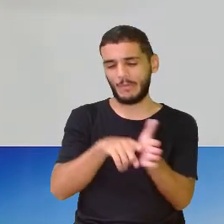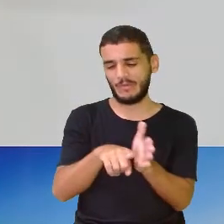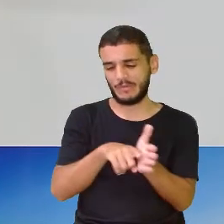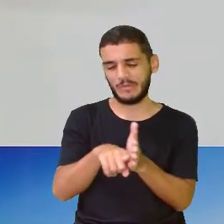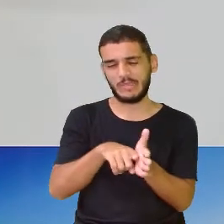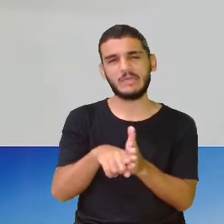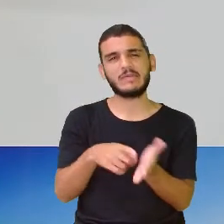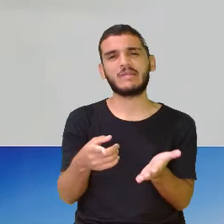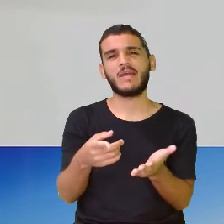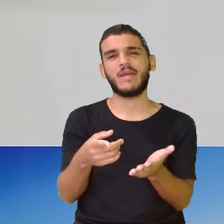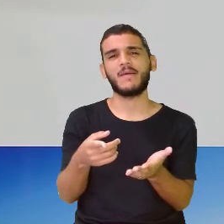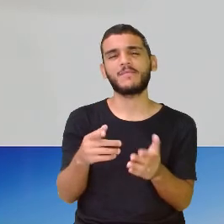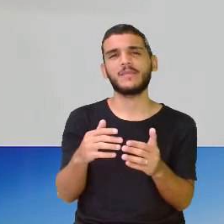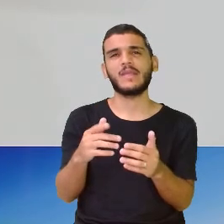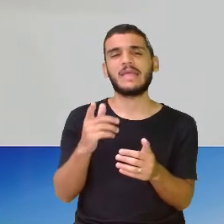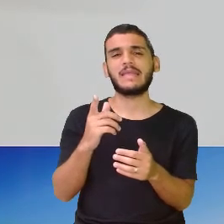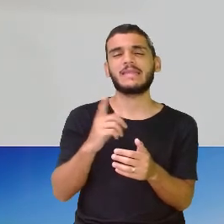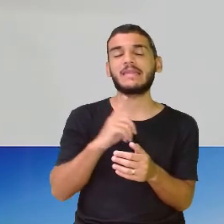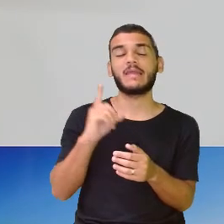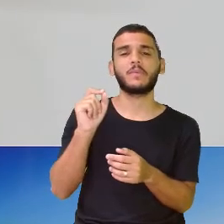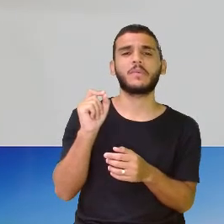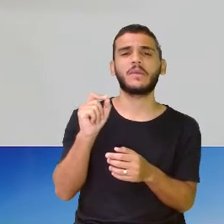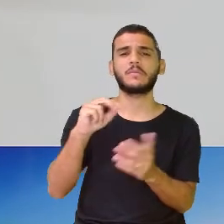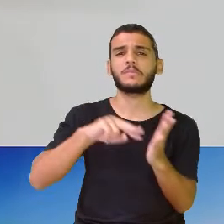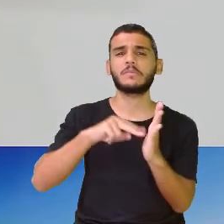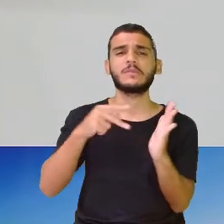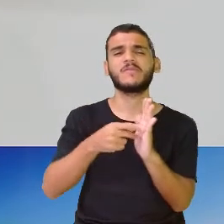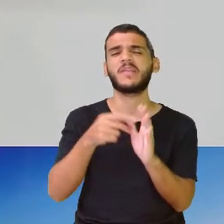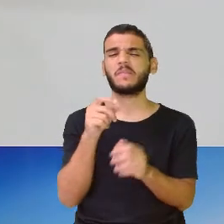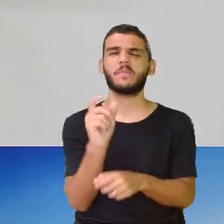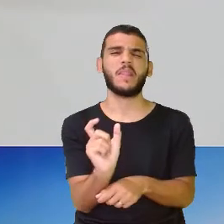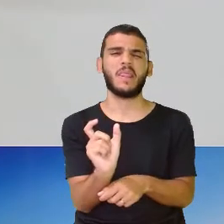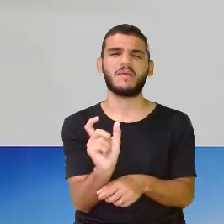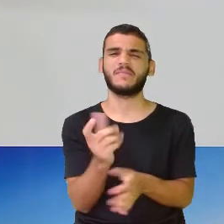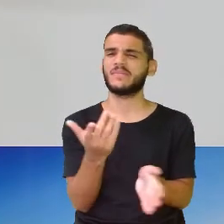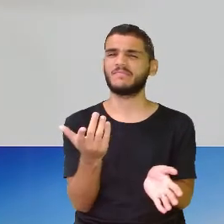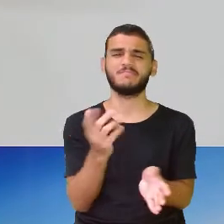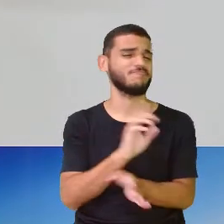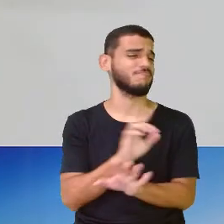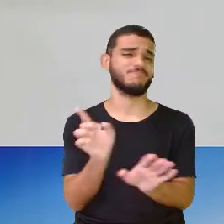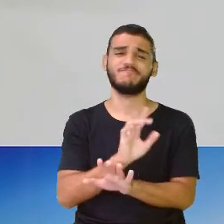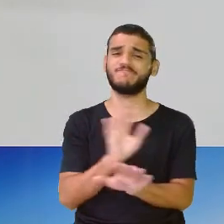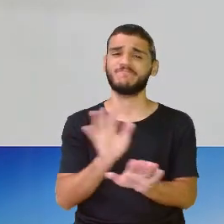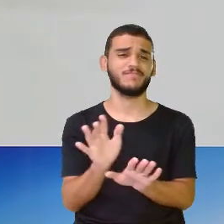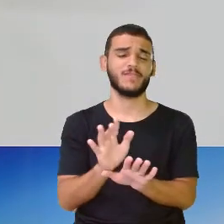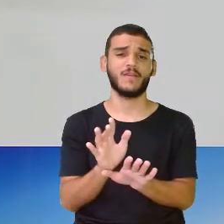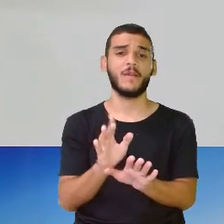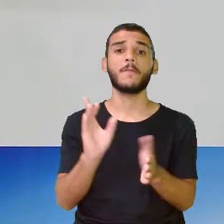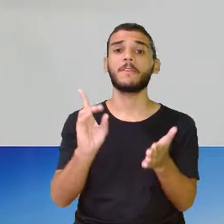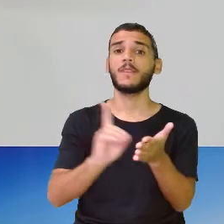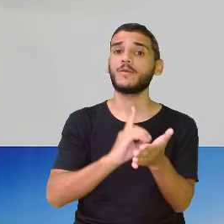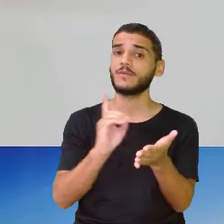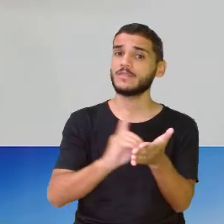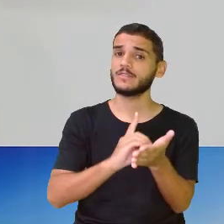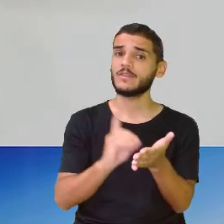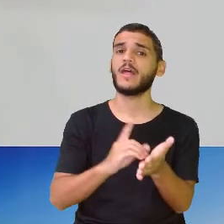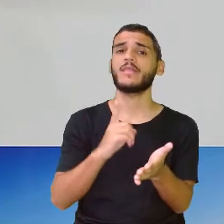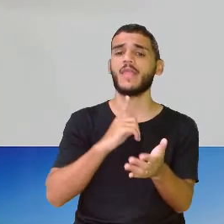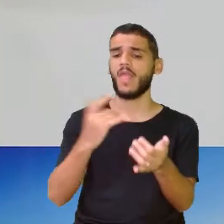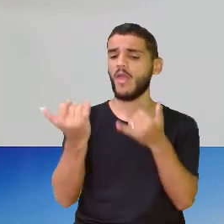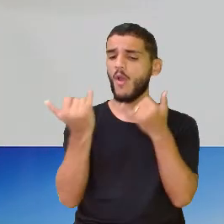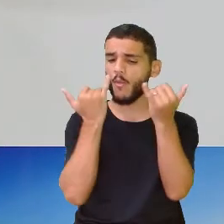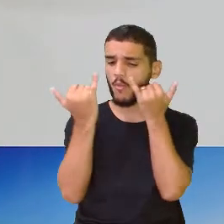saber o significado das palavras? Com certeza não. O dicionário, ele traz bastante